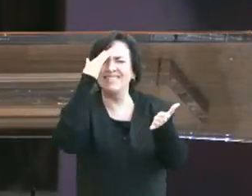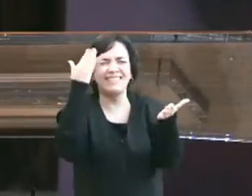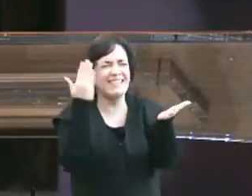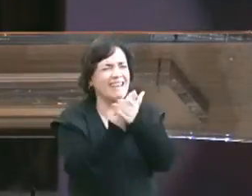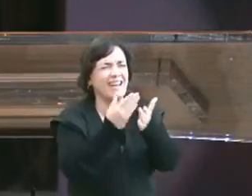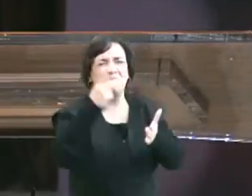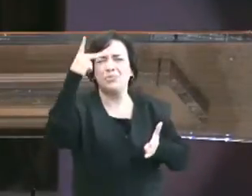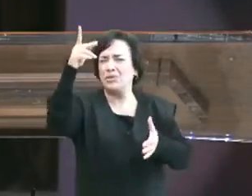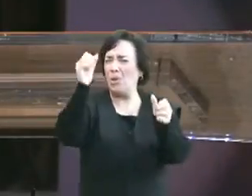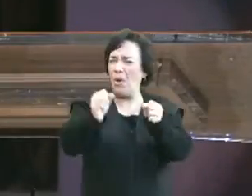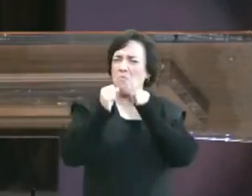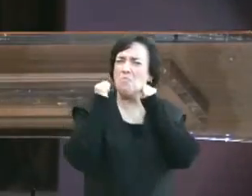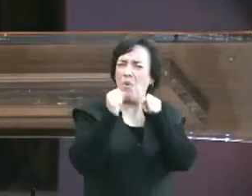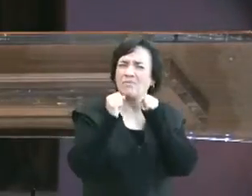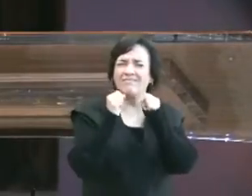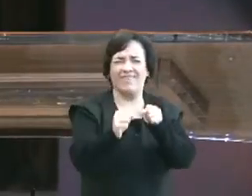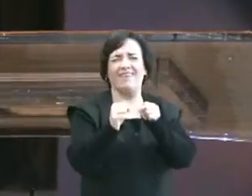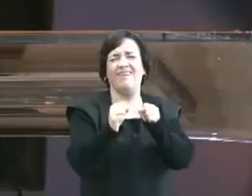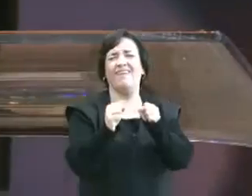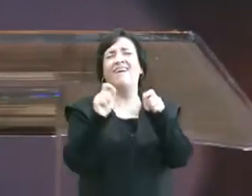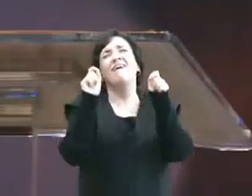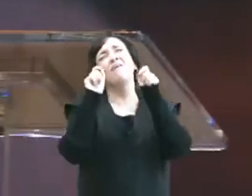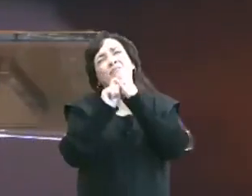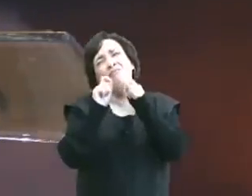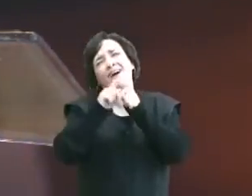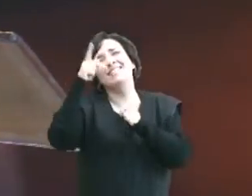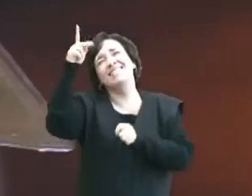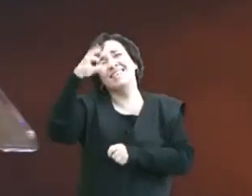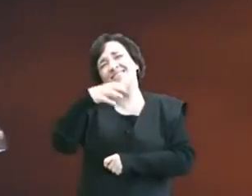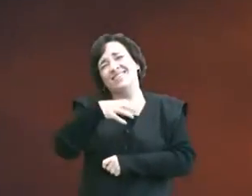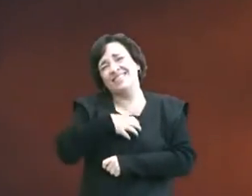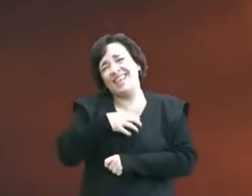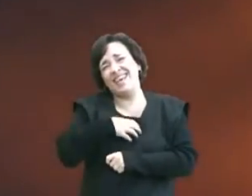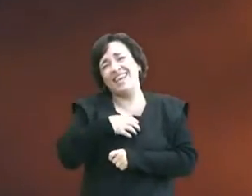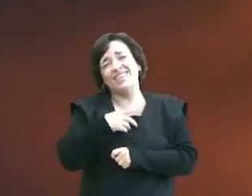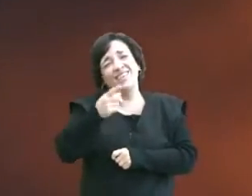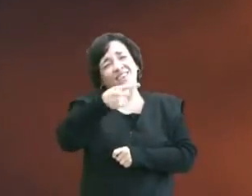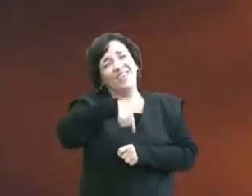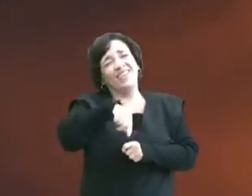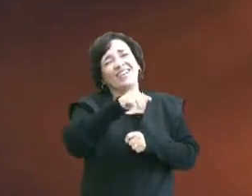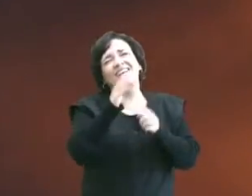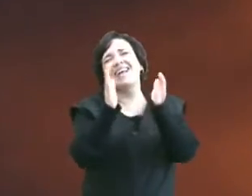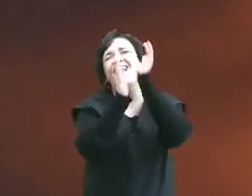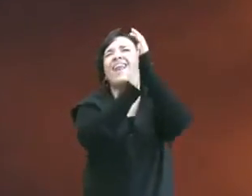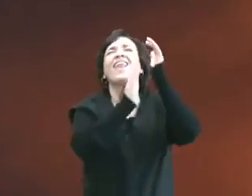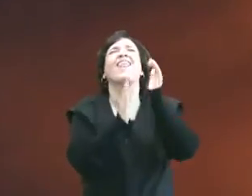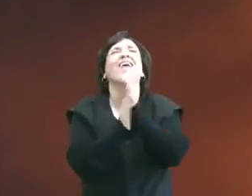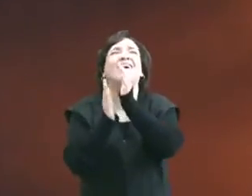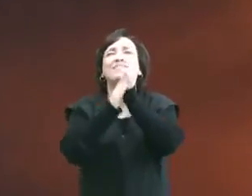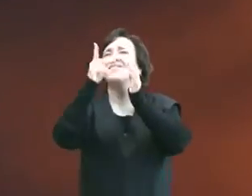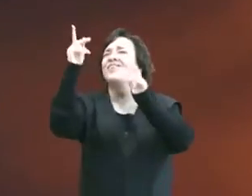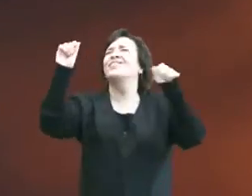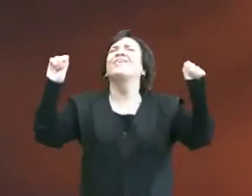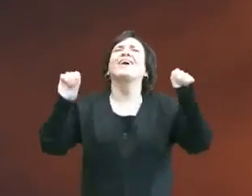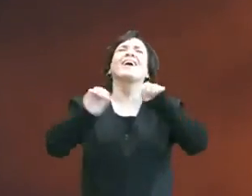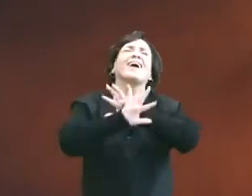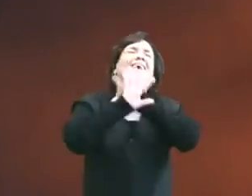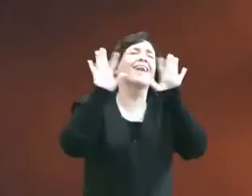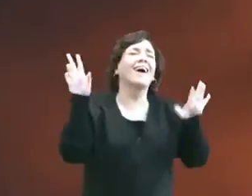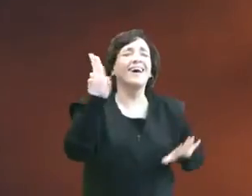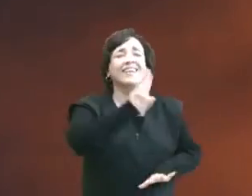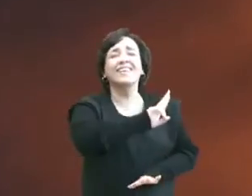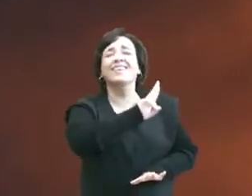teu poder. Faz assim, para o louvor da tua glória,